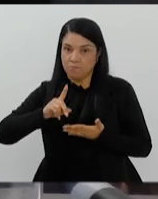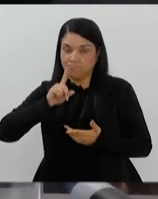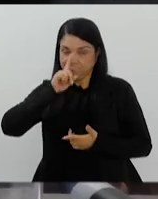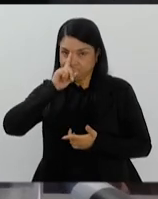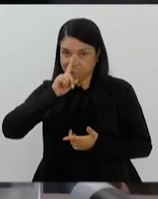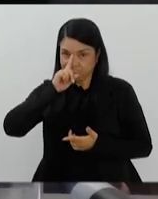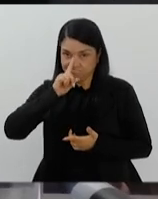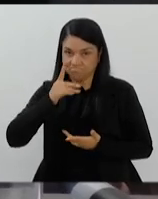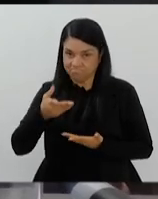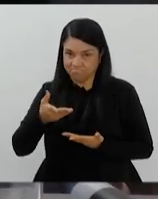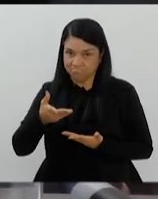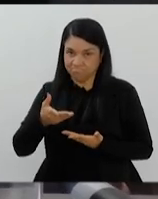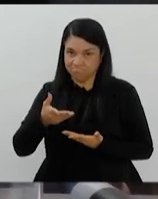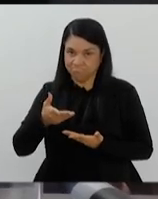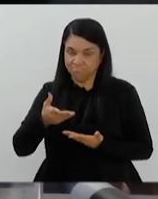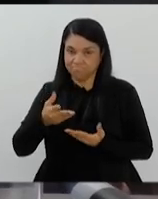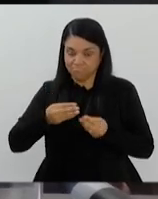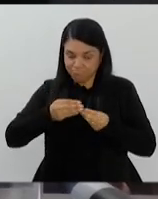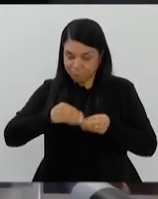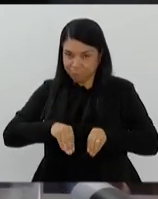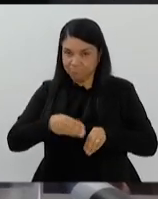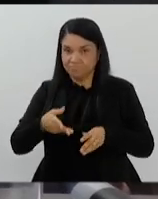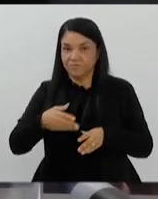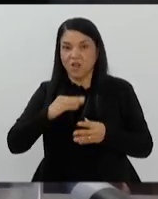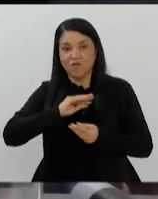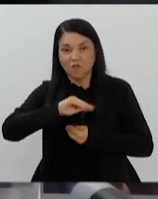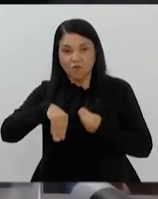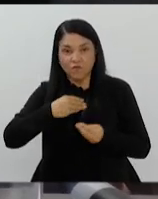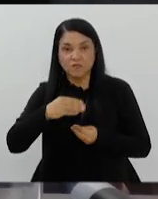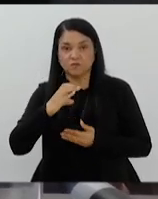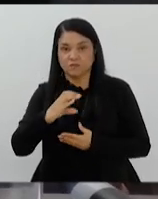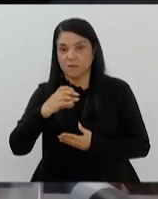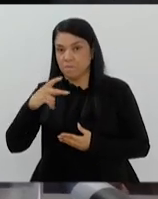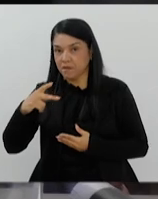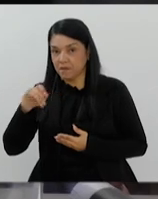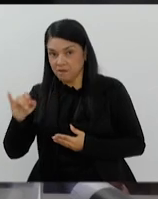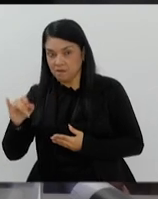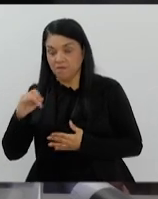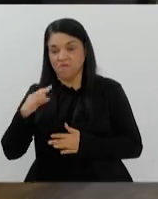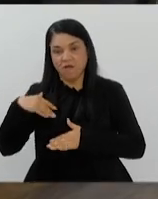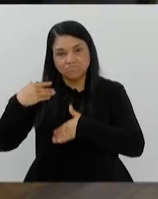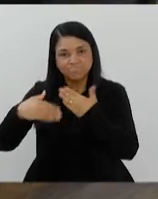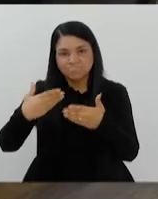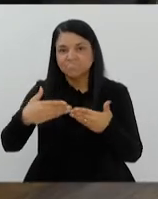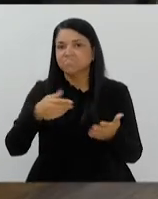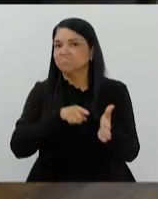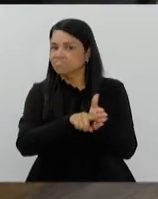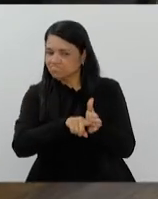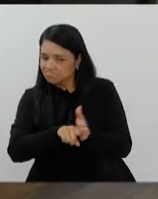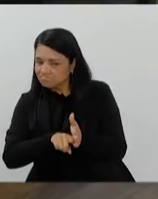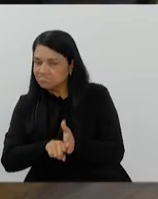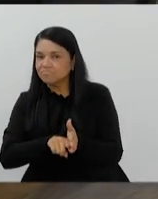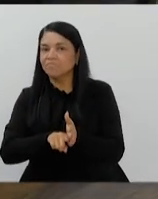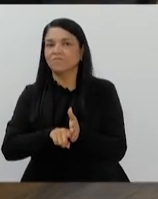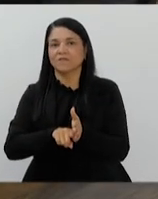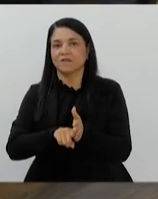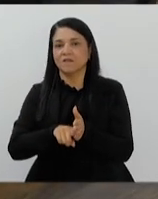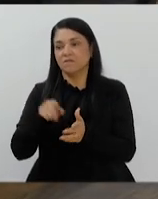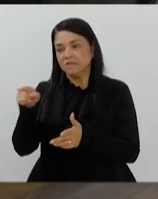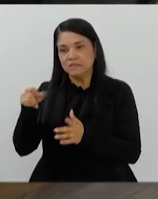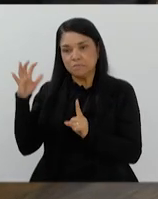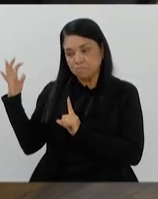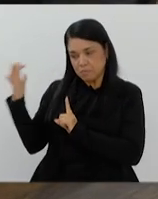mercado de envolvida numa CPI uma CPI que vai avançar que vai a fundo nisso tudo porque a senhora tá sendo